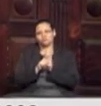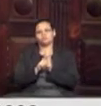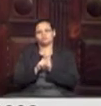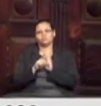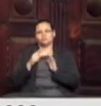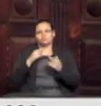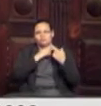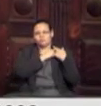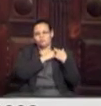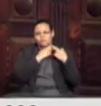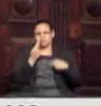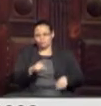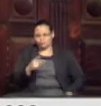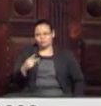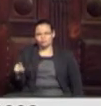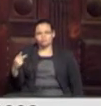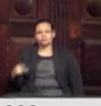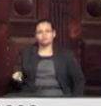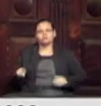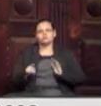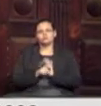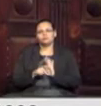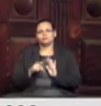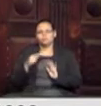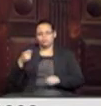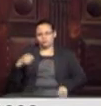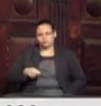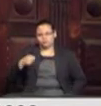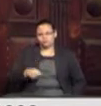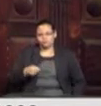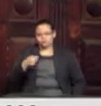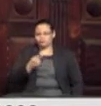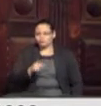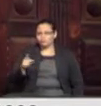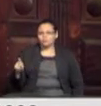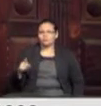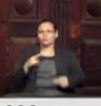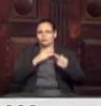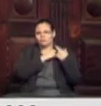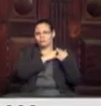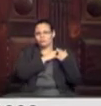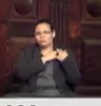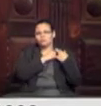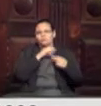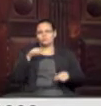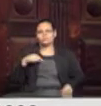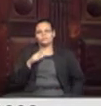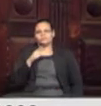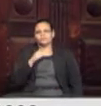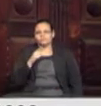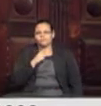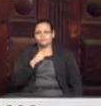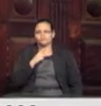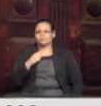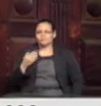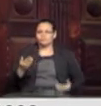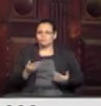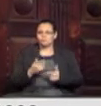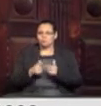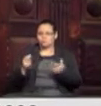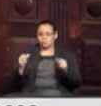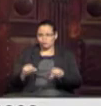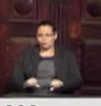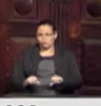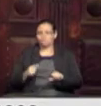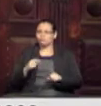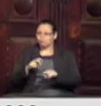suas responsabilidades e requerermos e cobrarmos as responsabilidades daqueles que nos colocaram no buraco. Por isso, senhoras e